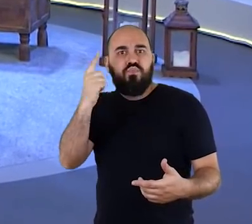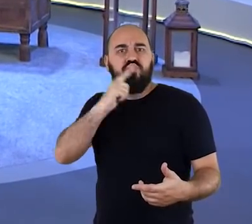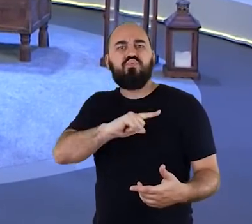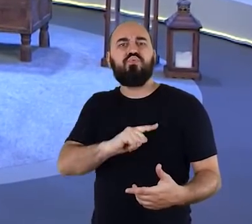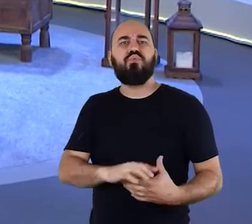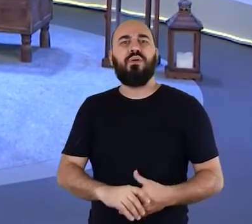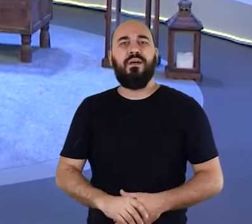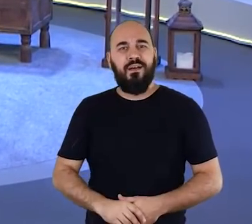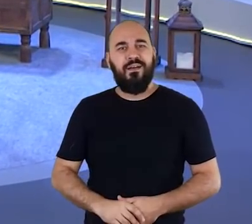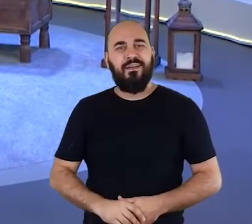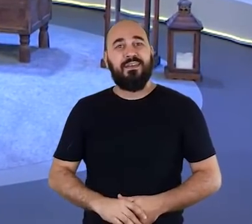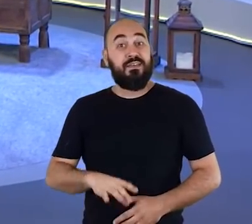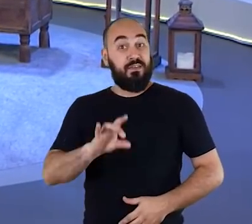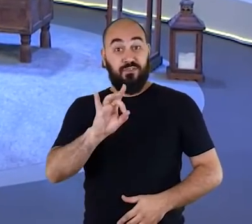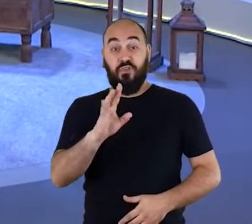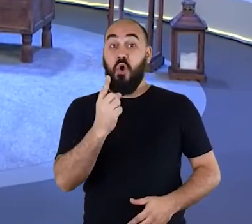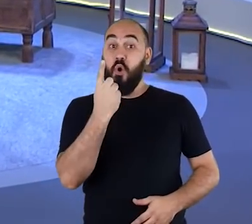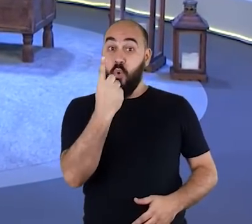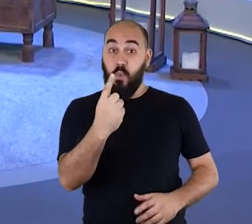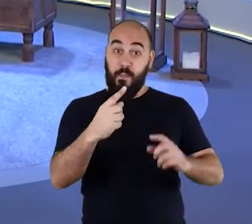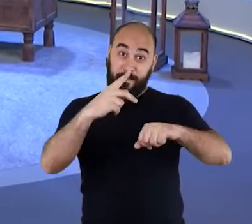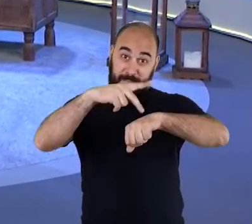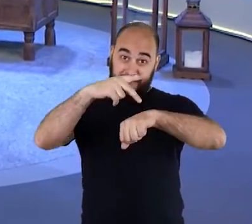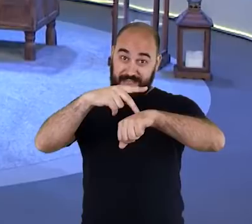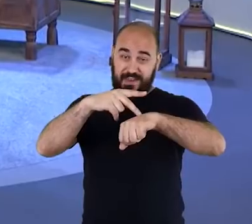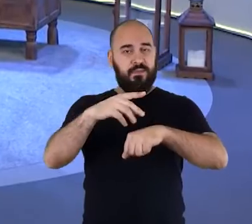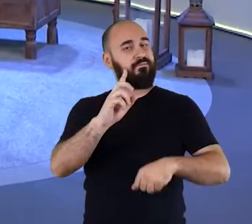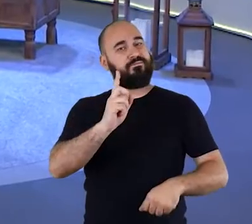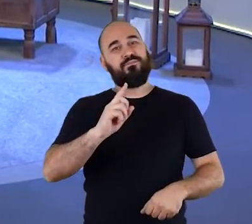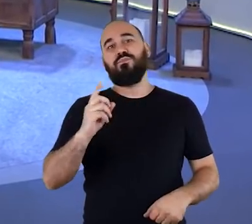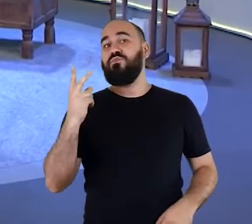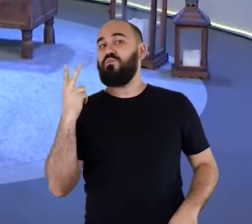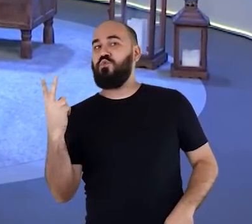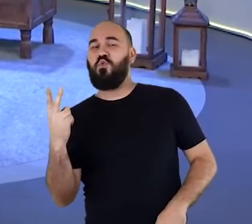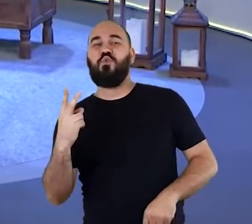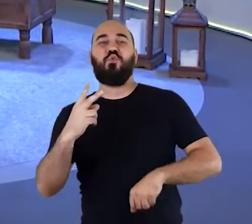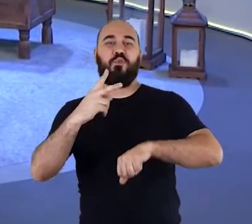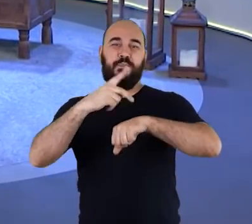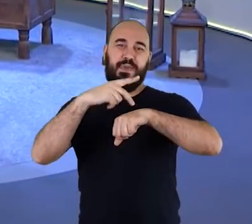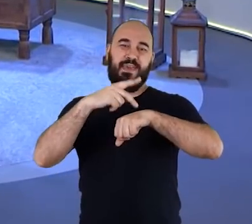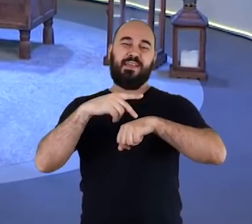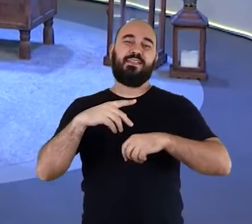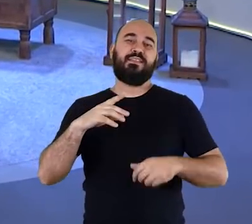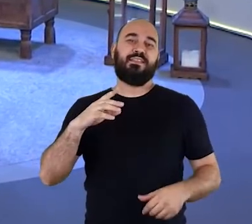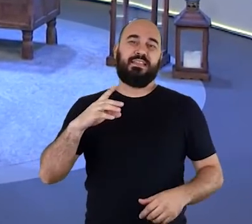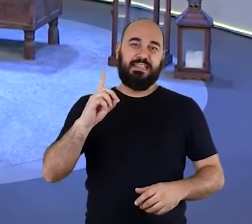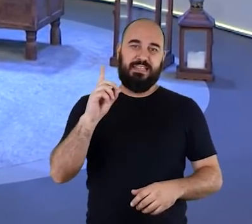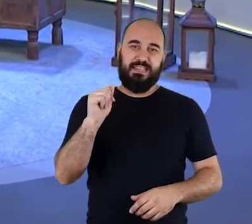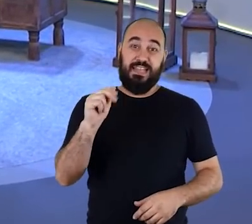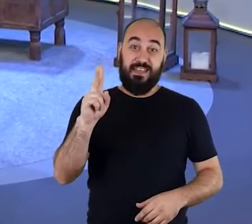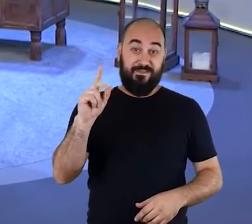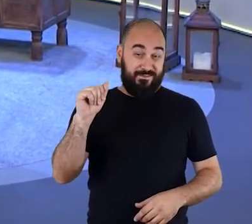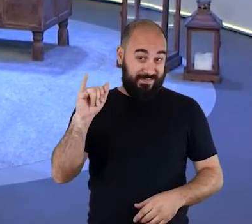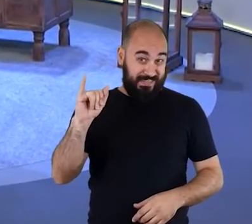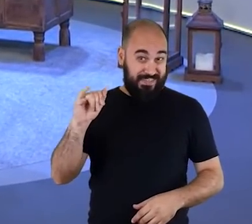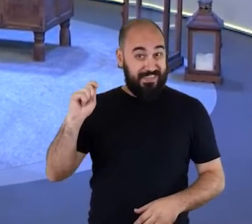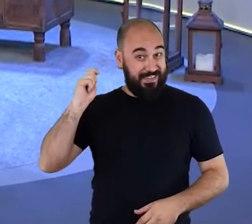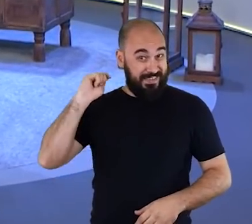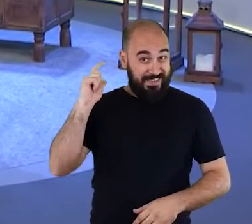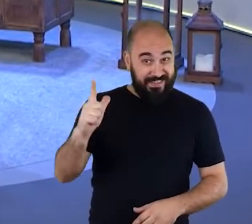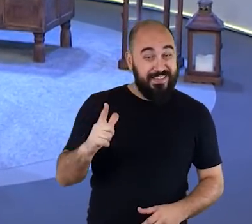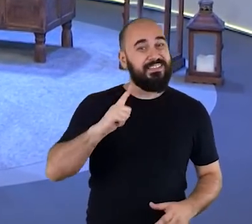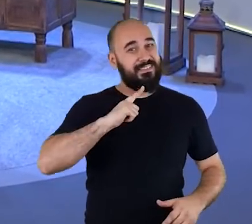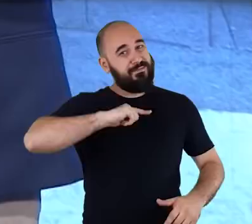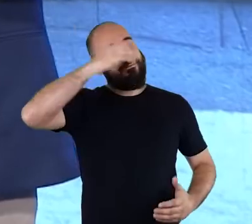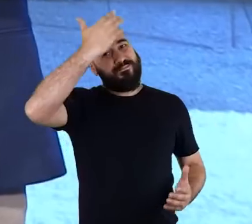mas 2 artefatos que confirmam a historicidade de um rei bíblico que muitos céticos diziam nunca ter